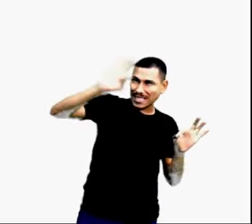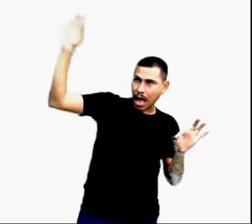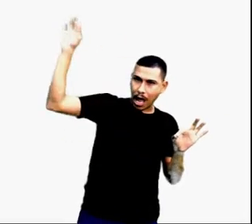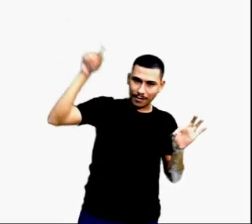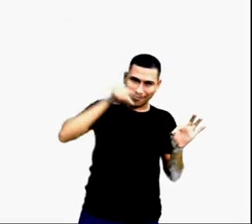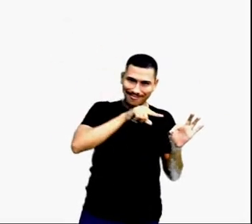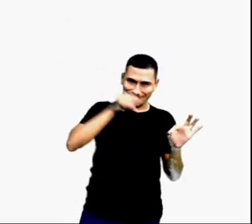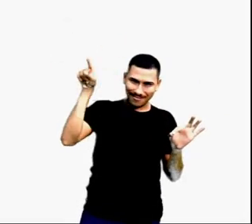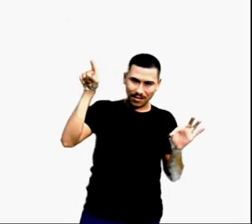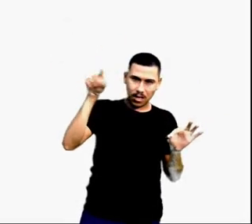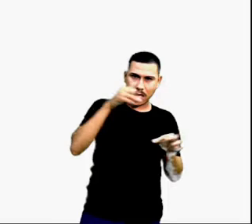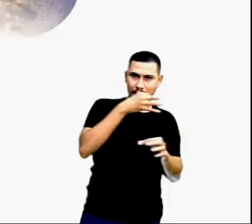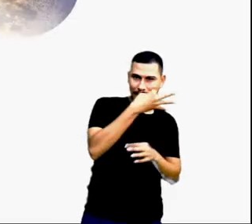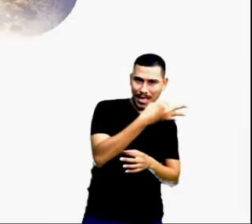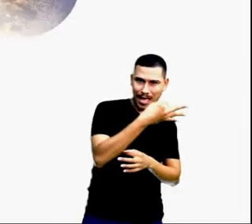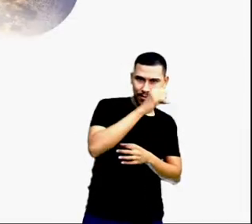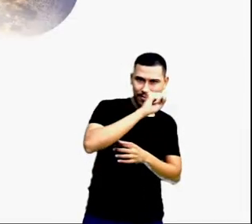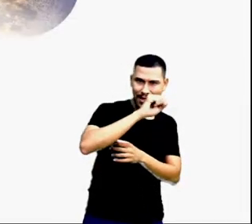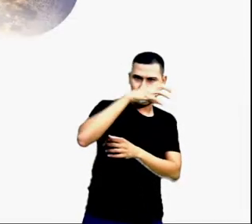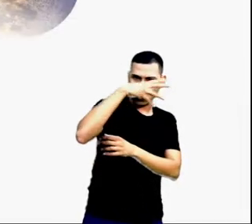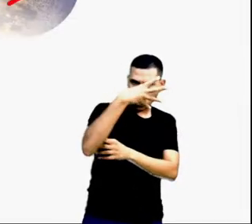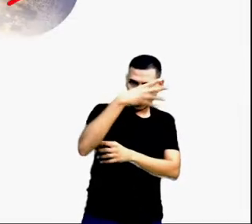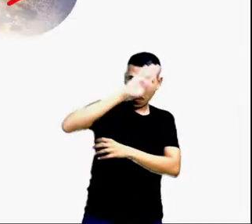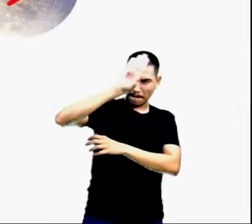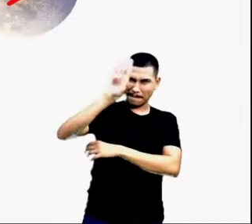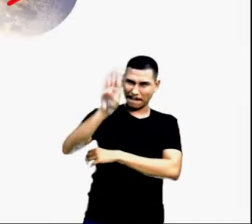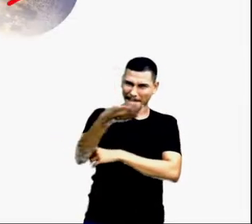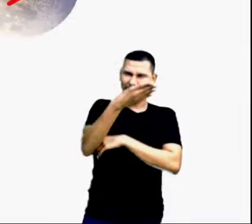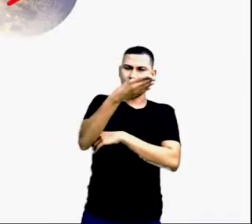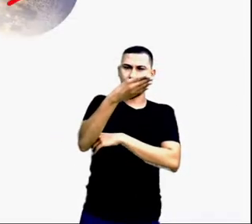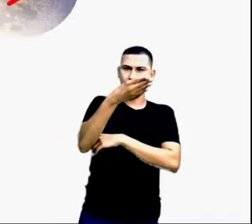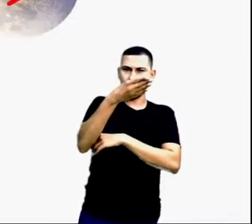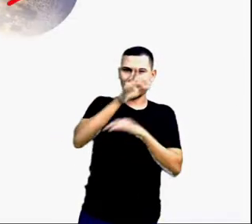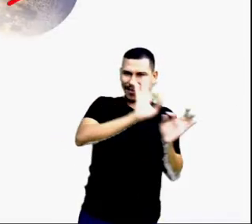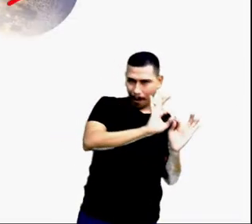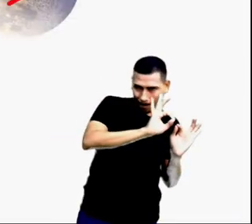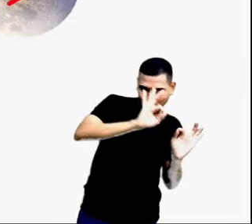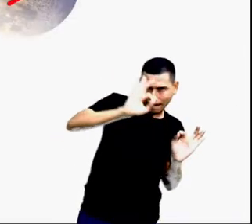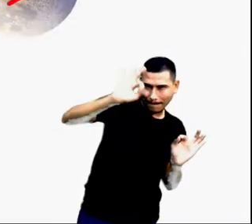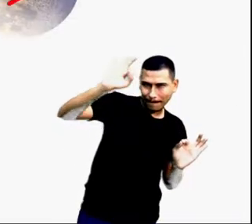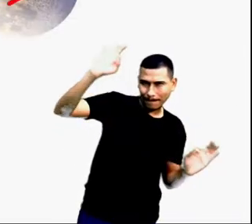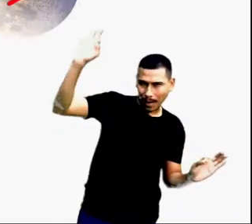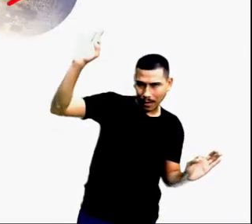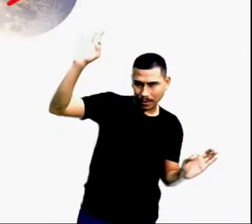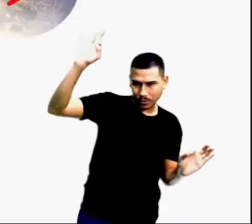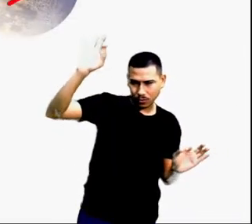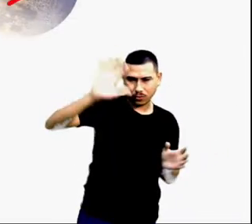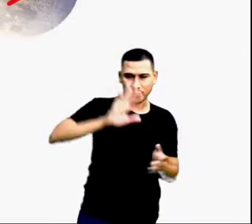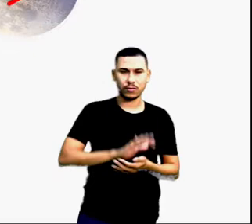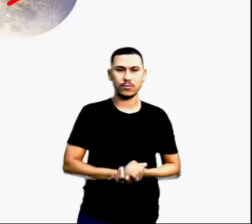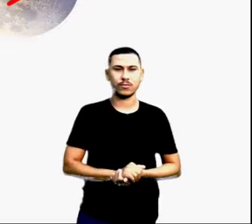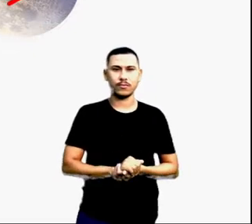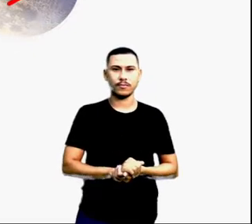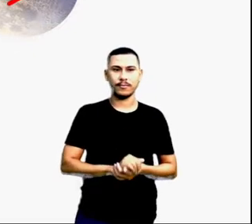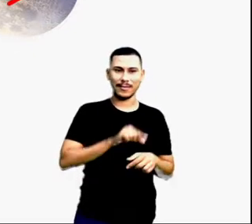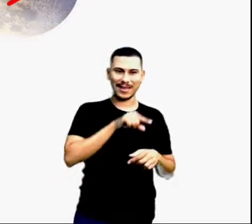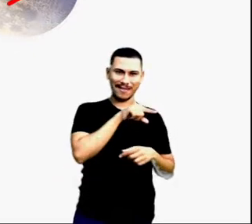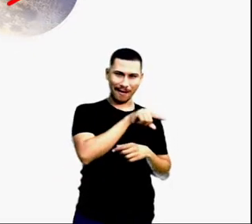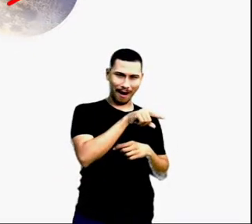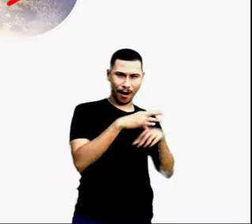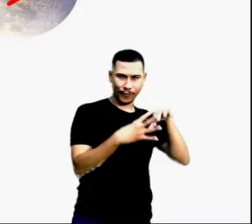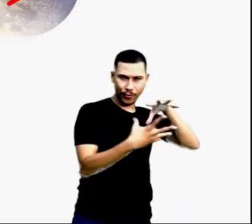milhões de terra EA lua a distância de 384